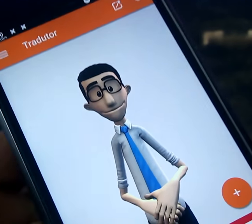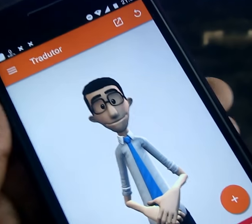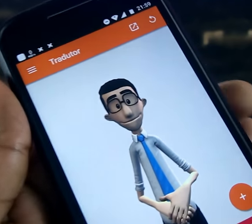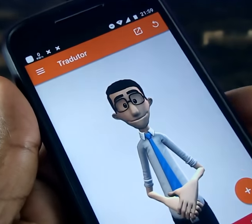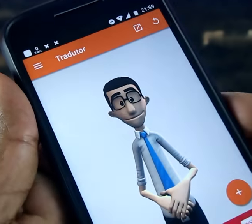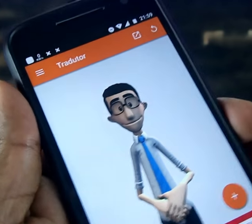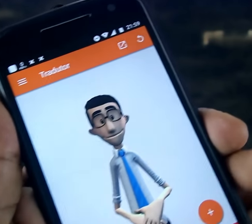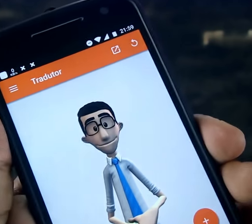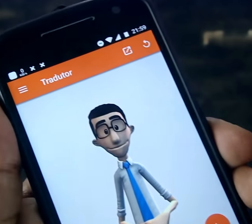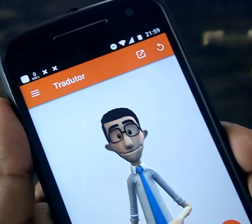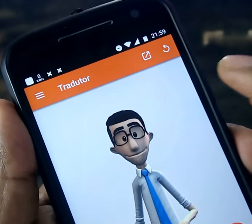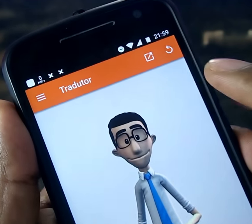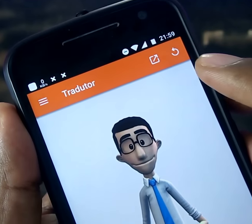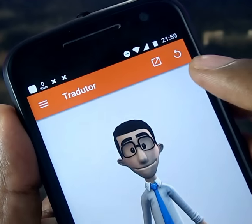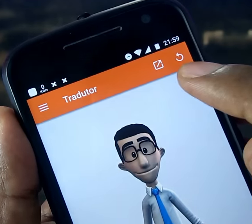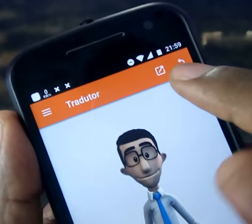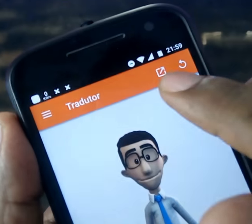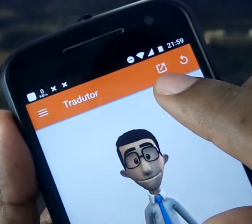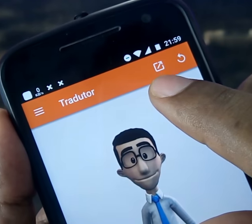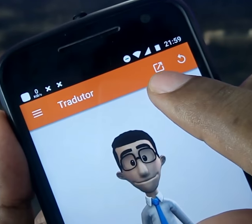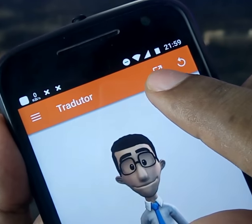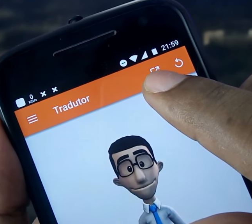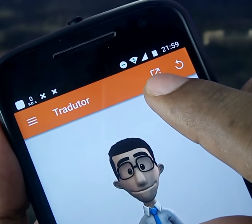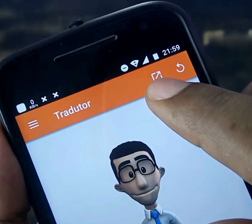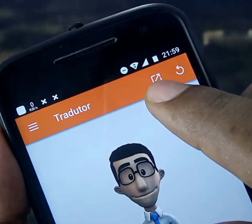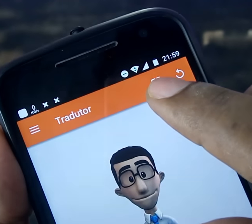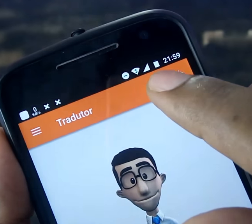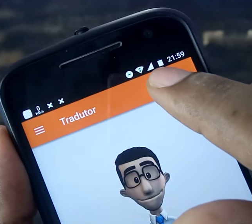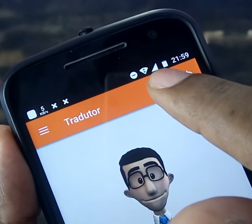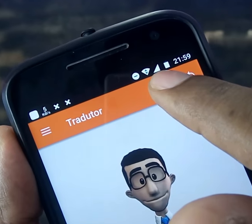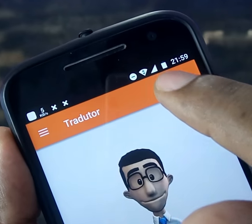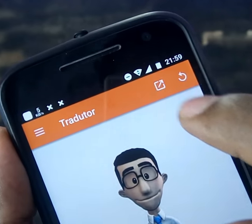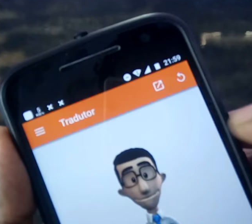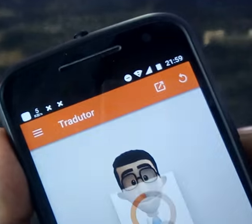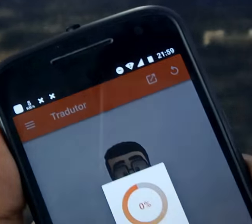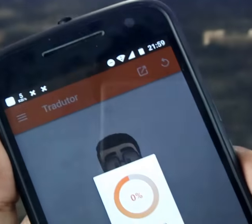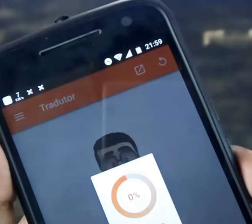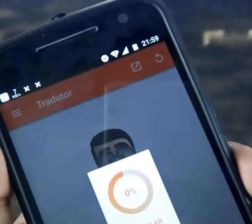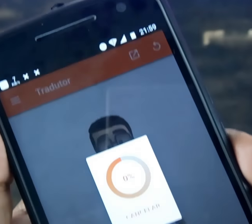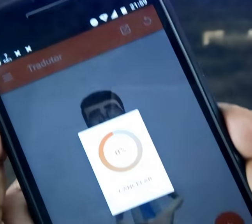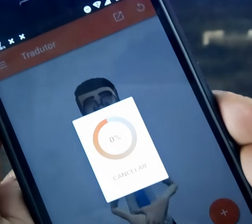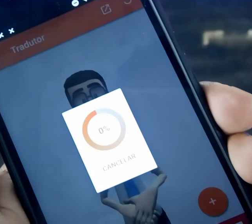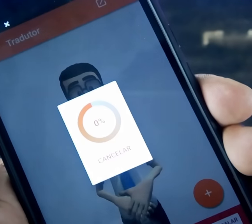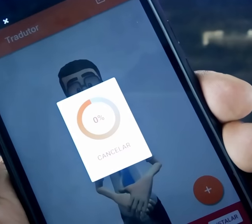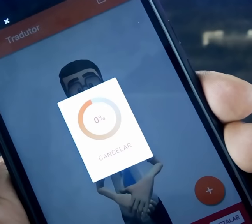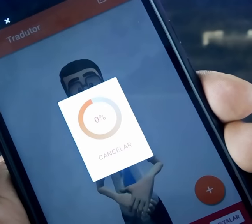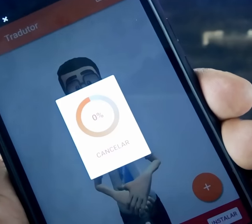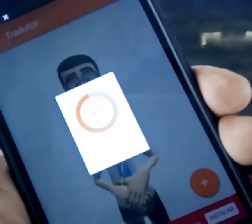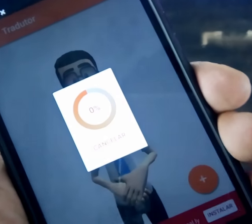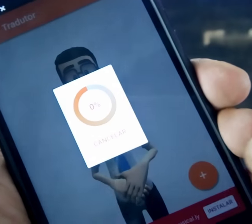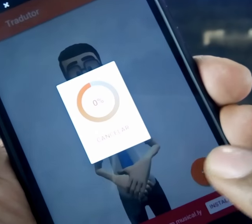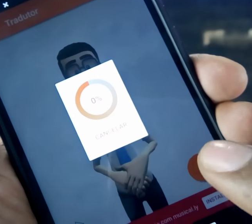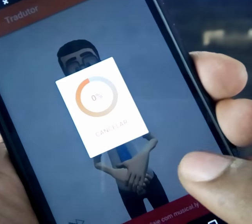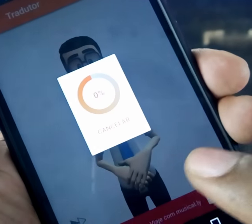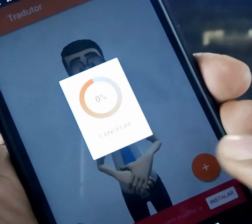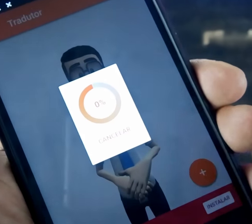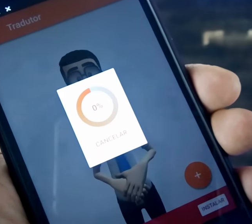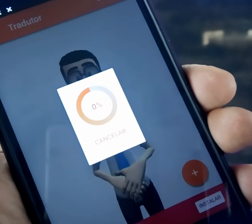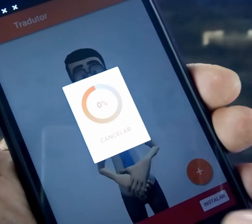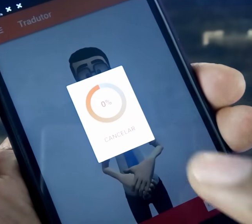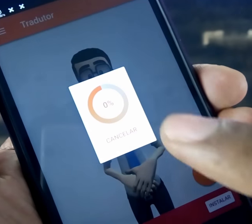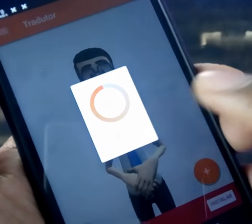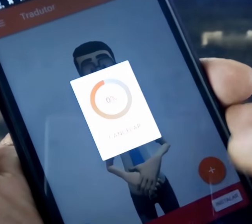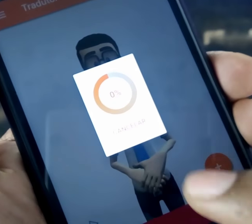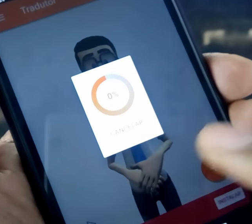interessante nesse aplicativo é aqui em cima. Que você pode clicar aqui nessa setinha. E aqui ele vai abrir, ele vai converter